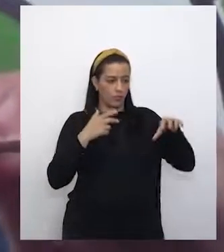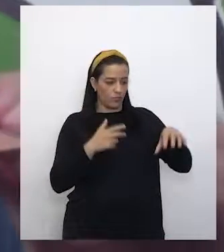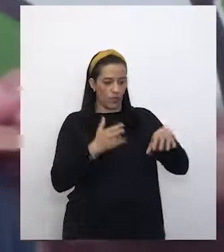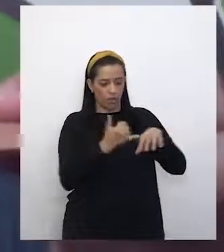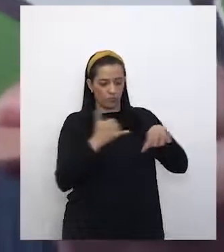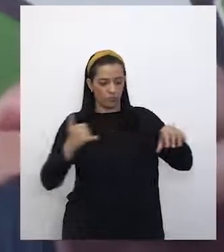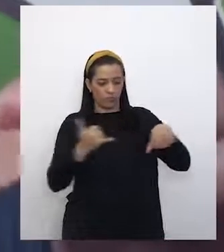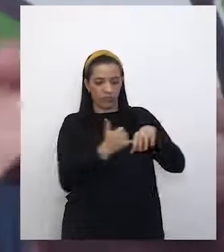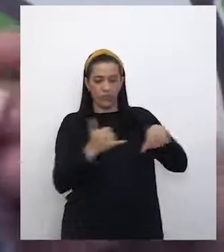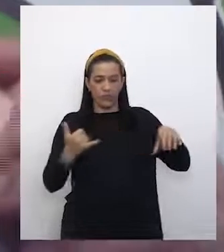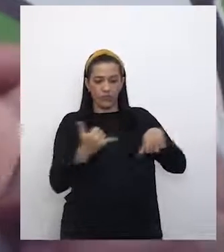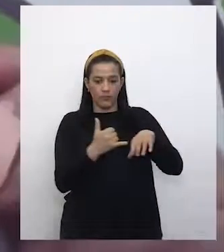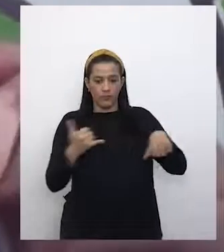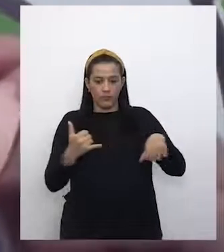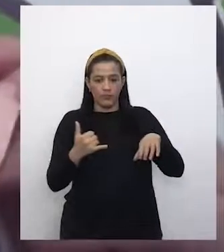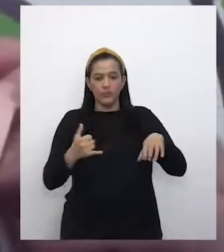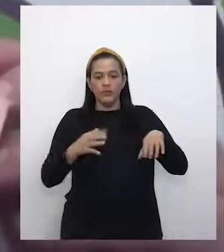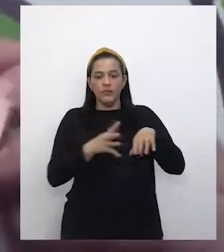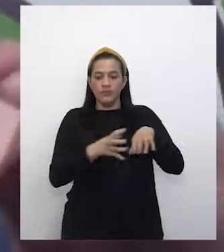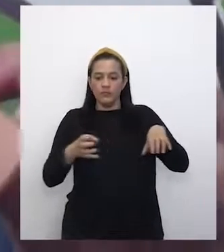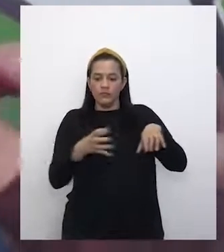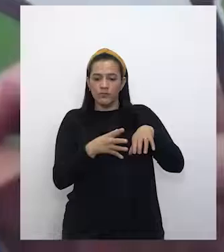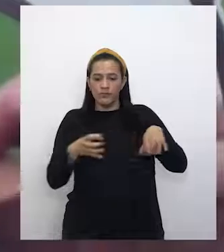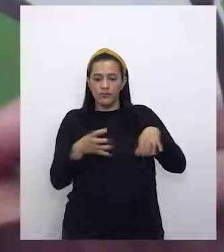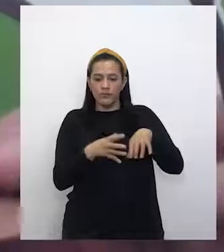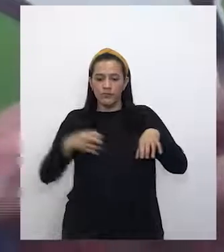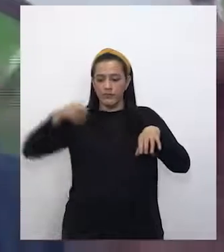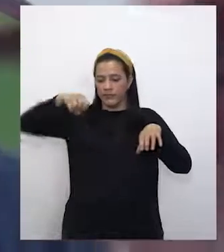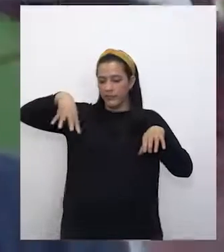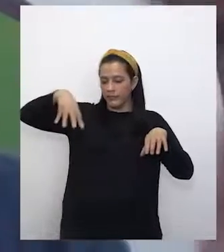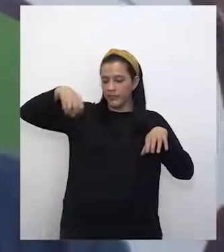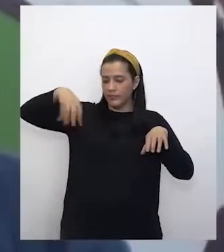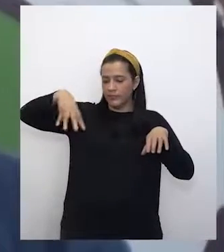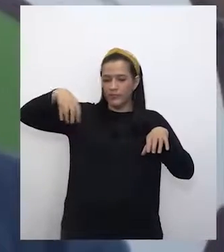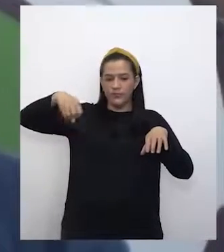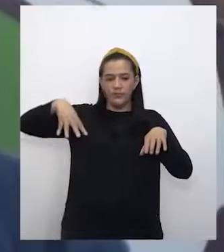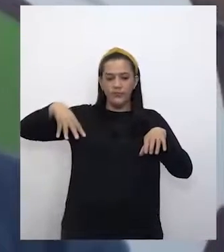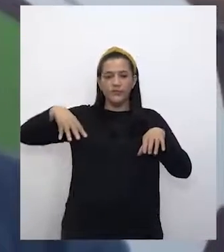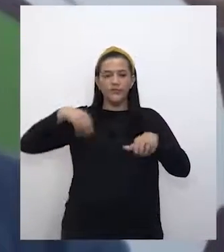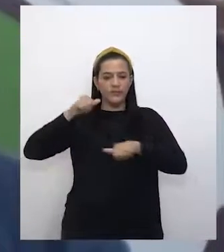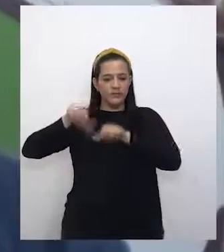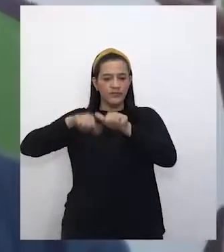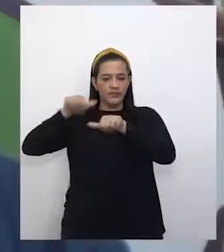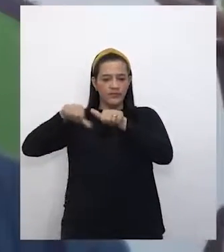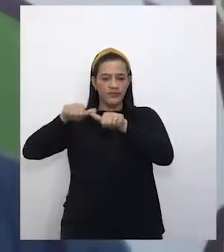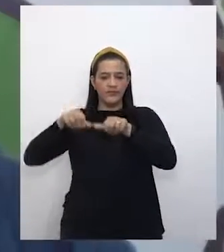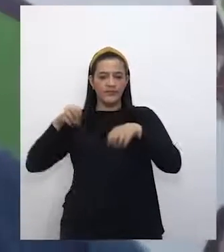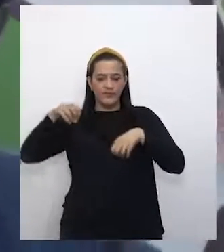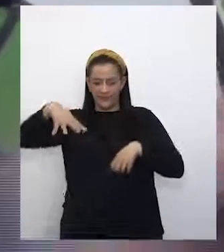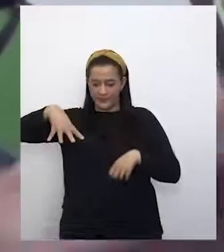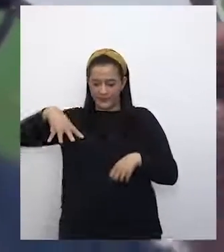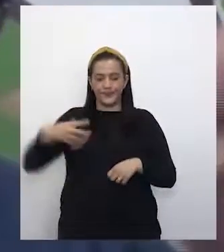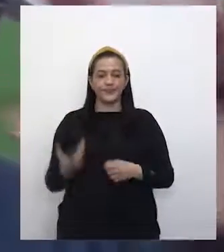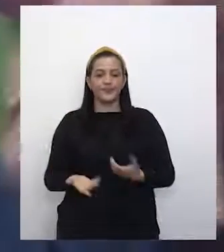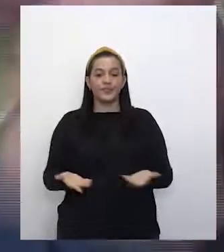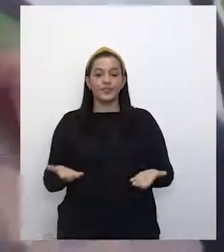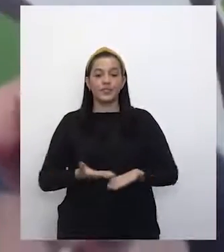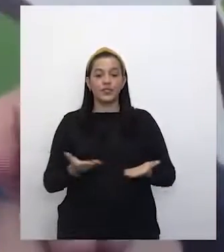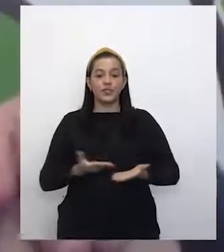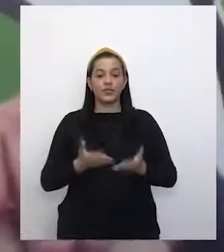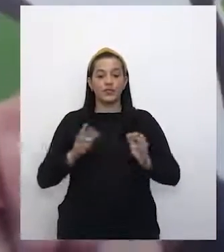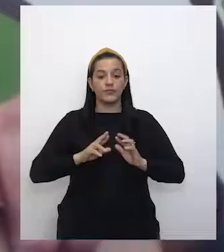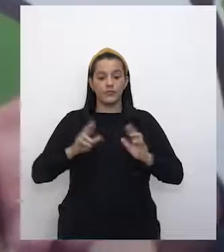energia, né, abastecendo o LED e transformando em energia luminosa. Agora nós vamos